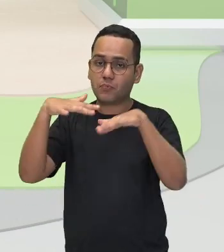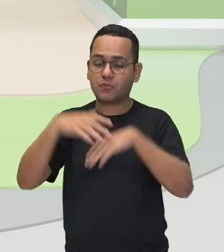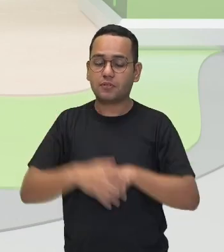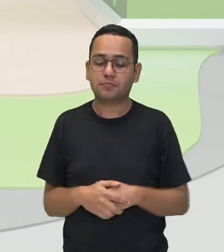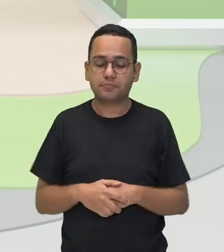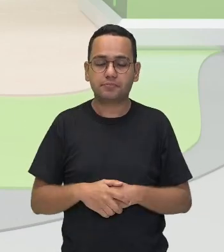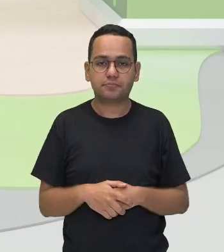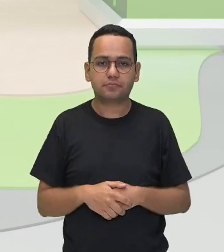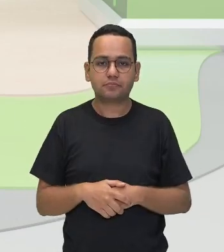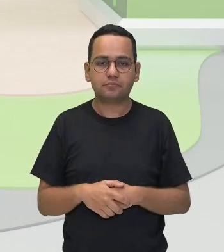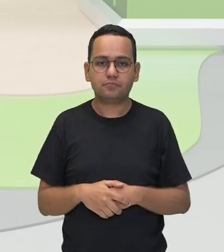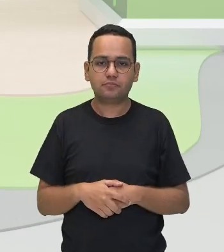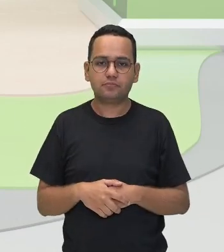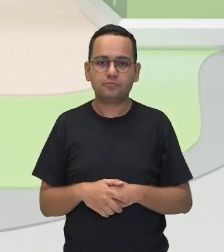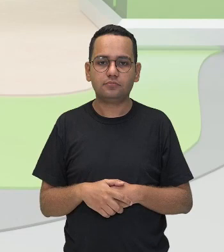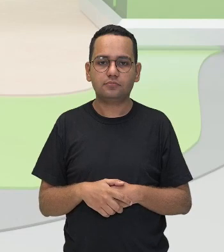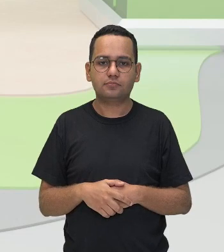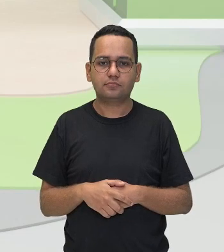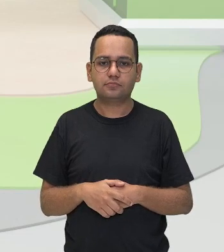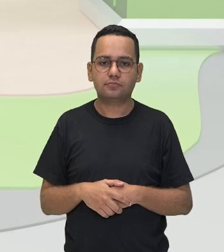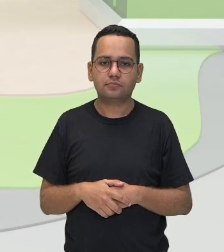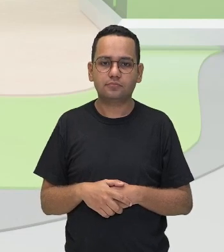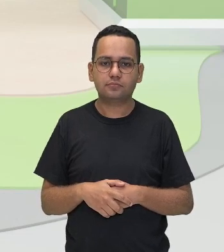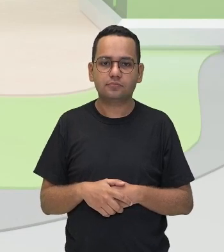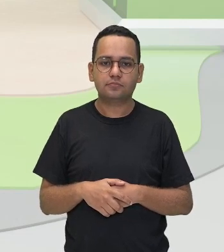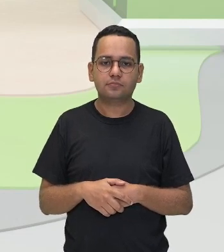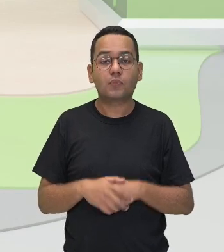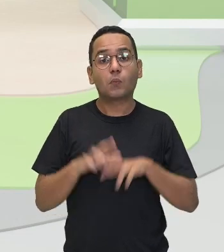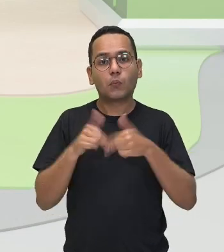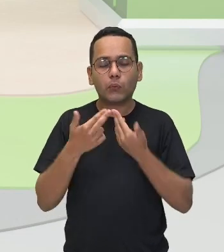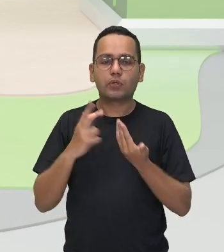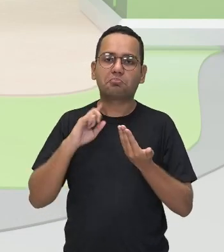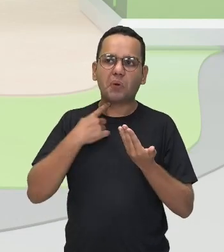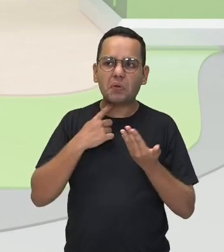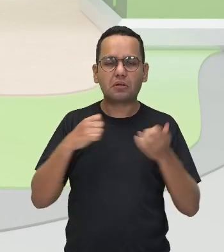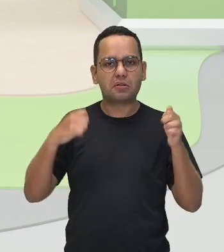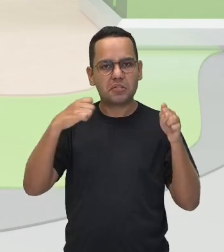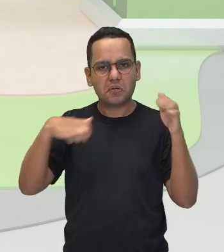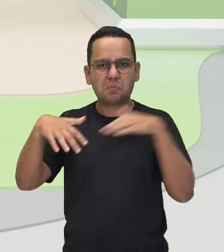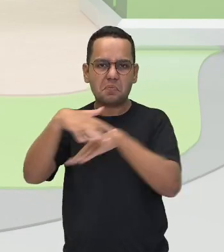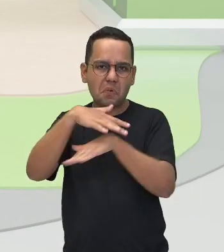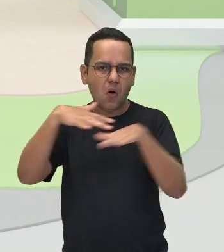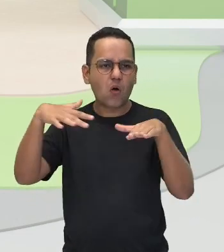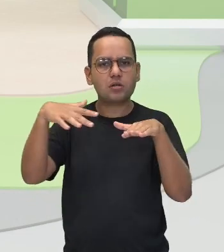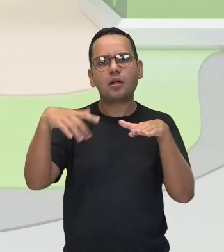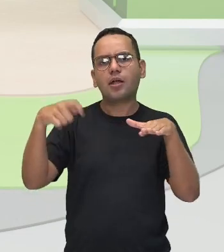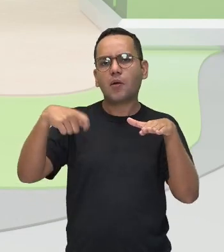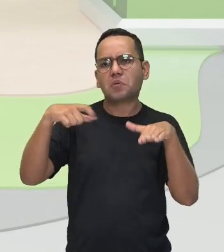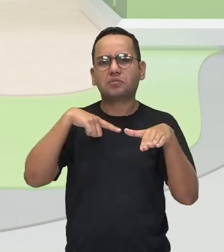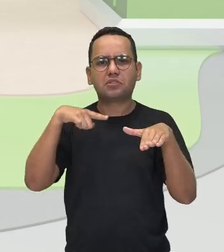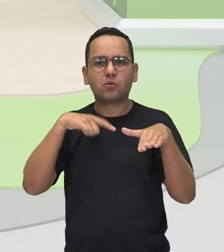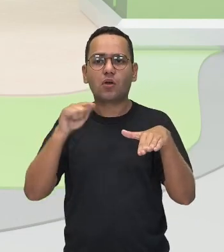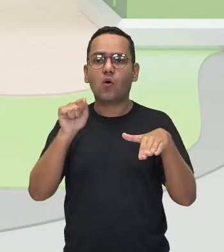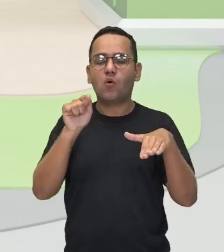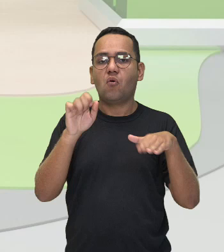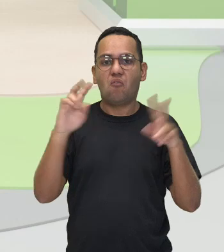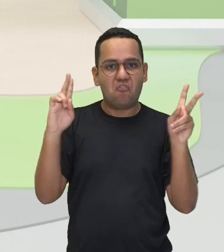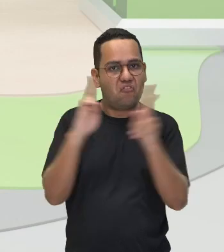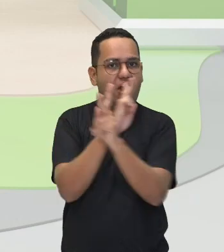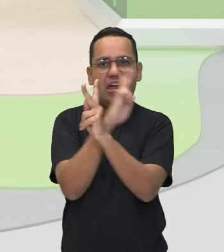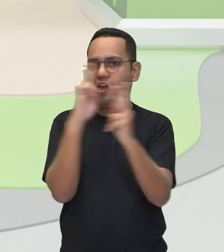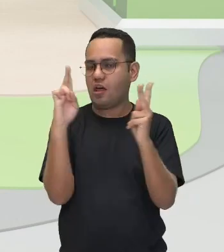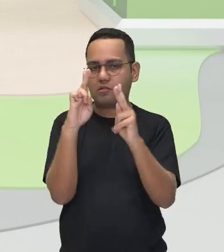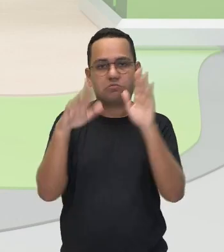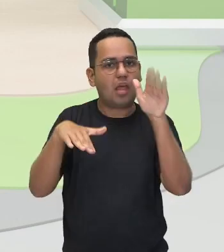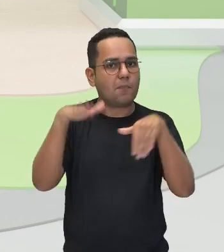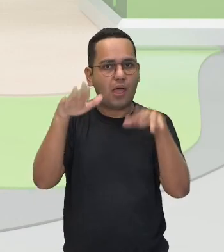essa poluição atmosférica, como ela não tem limites, não é? O vento, a direção do vento vai ali direcionar